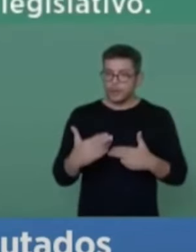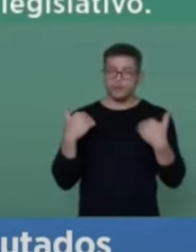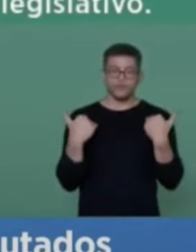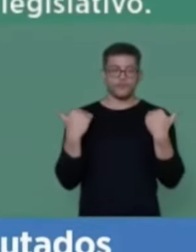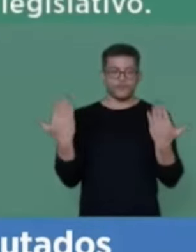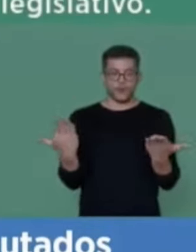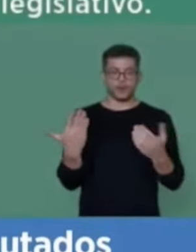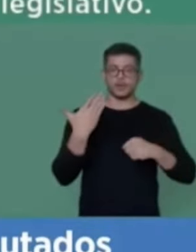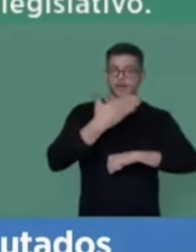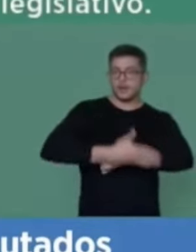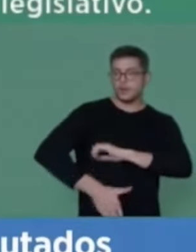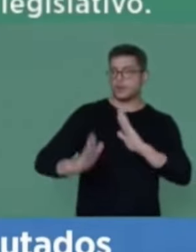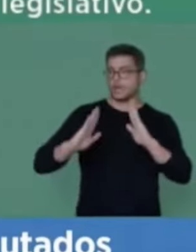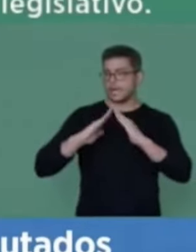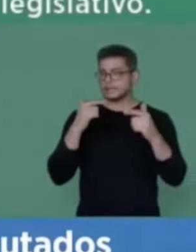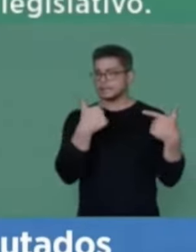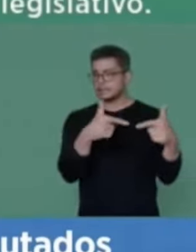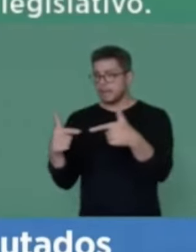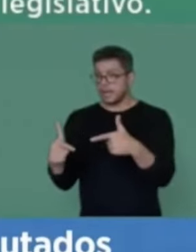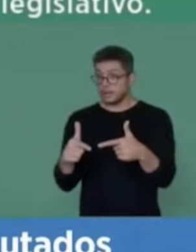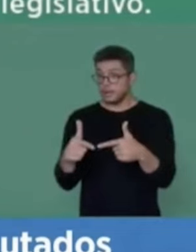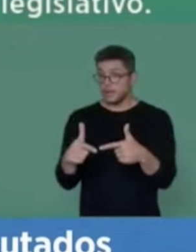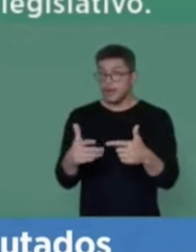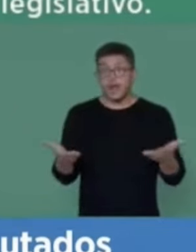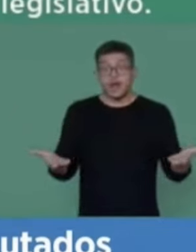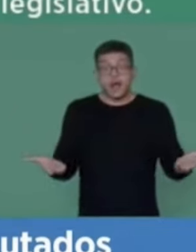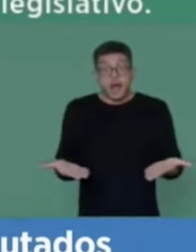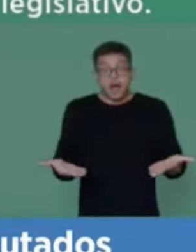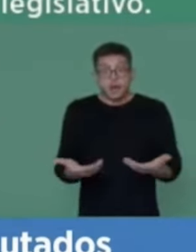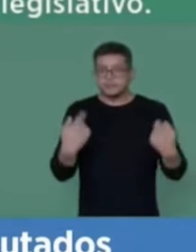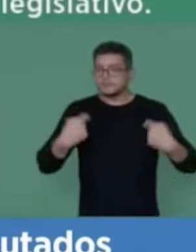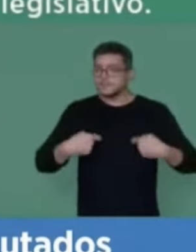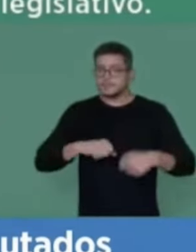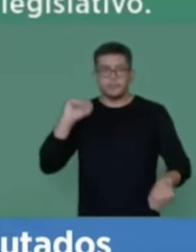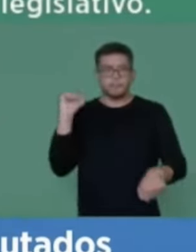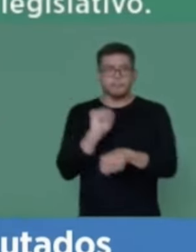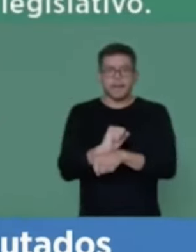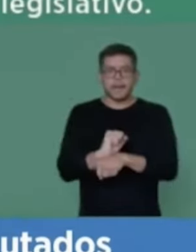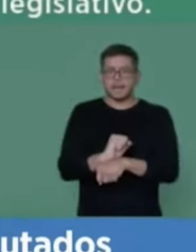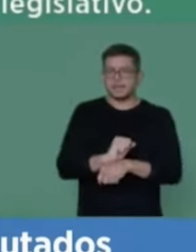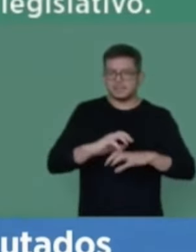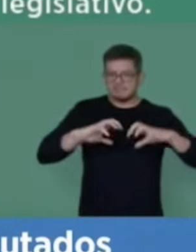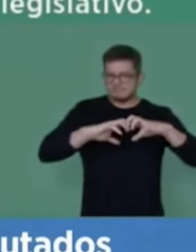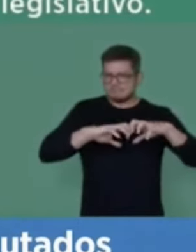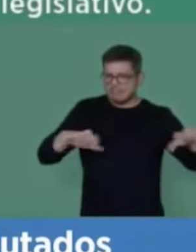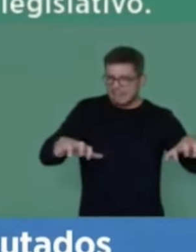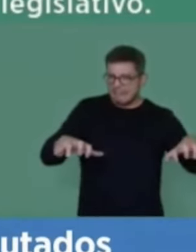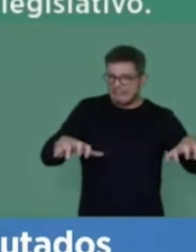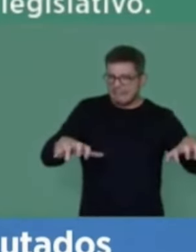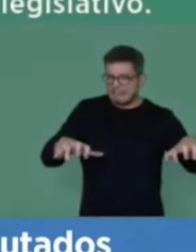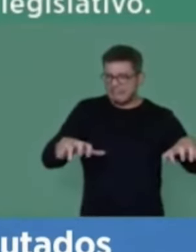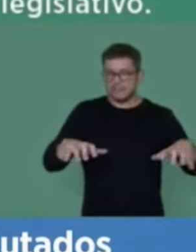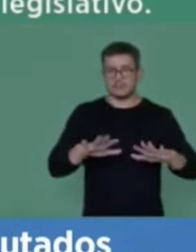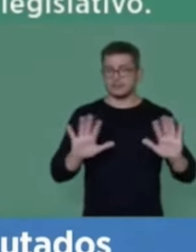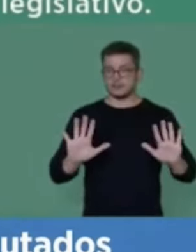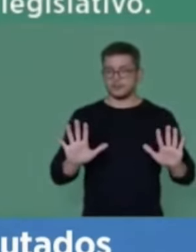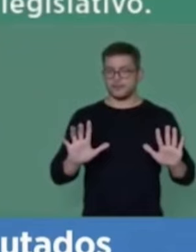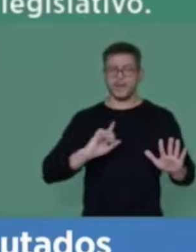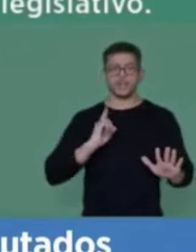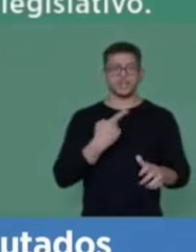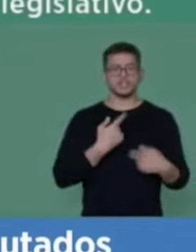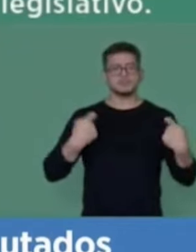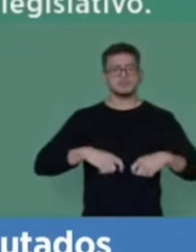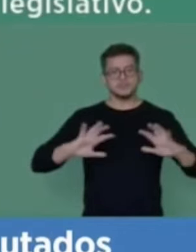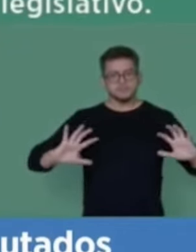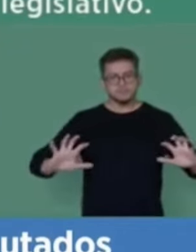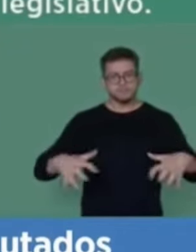algo assim provocativo com o governo, né, com o executivo, falou várias coisas. E a gente tem que pegar a raiz disso,